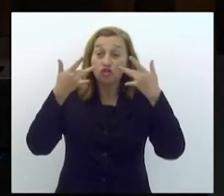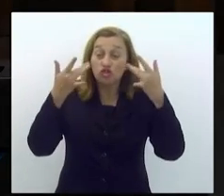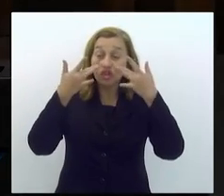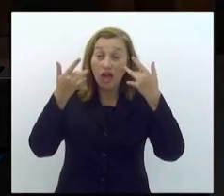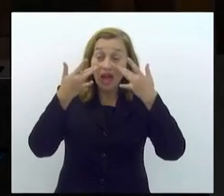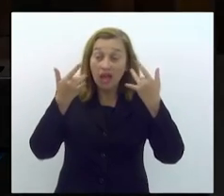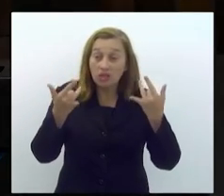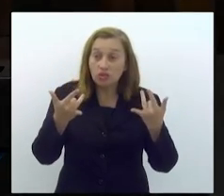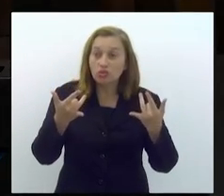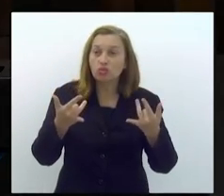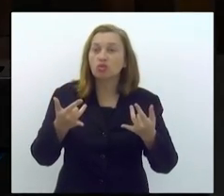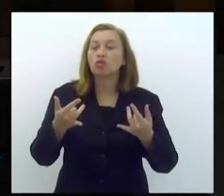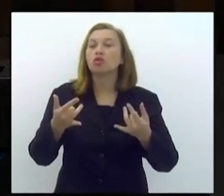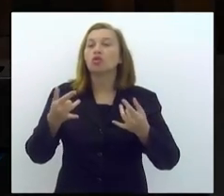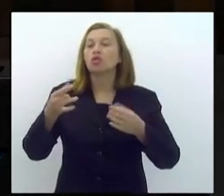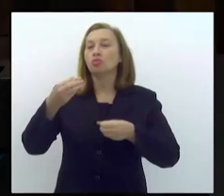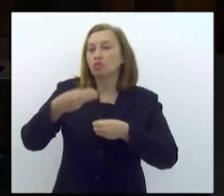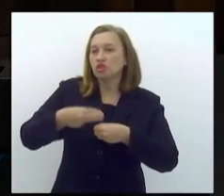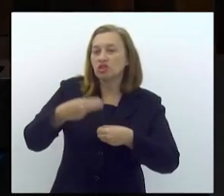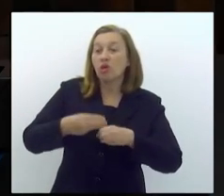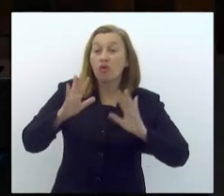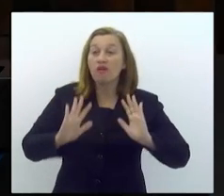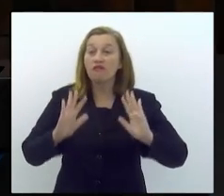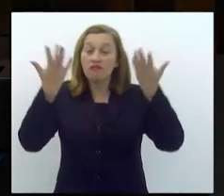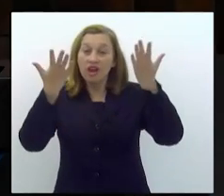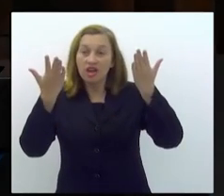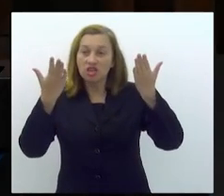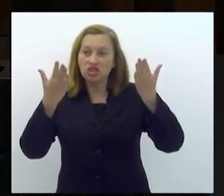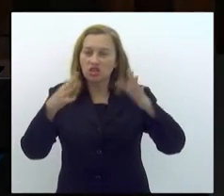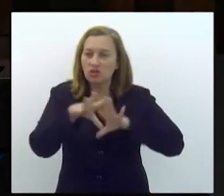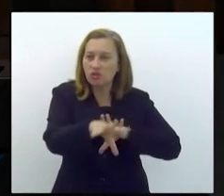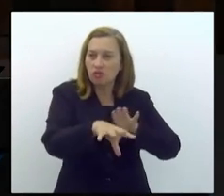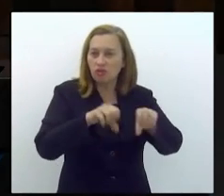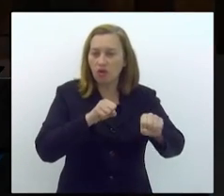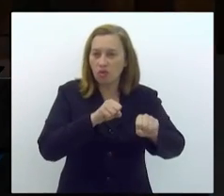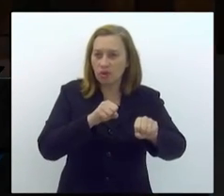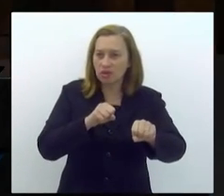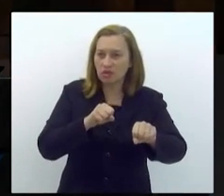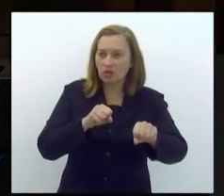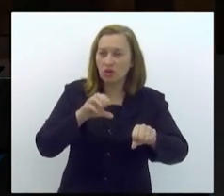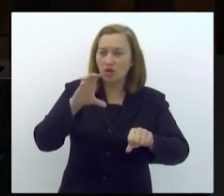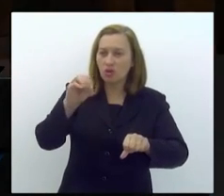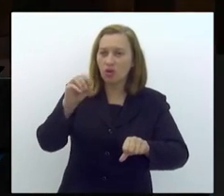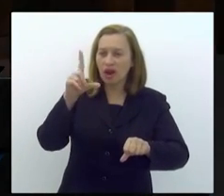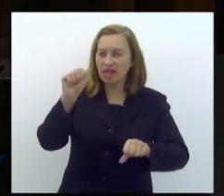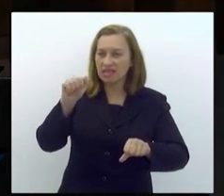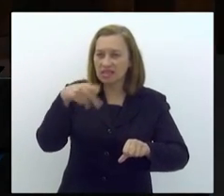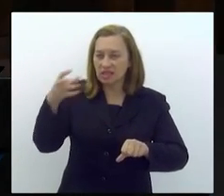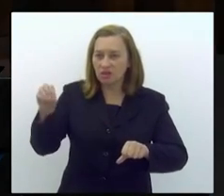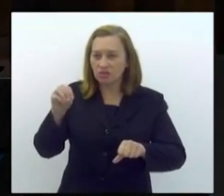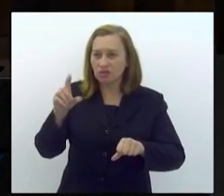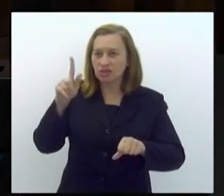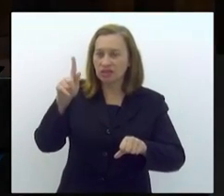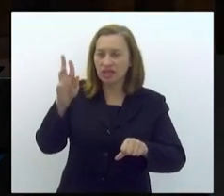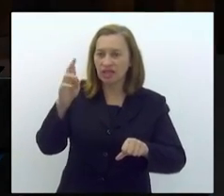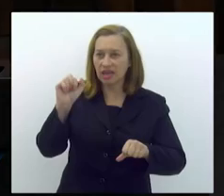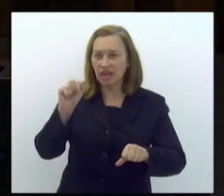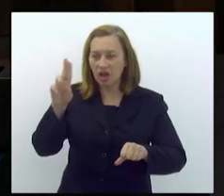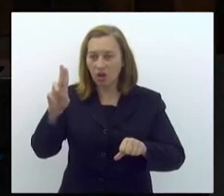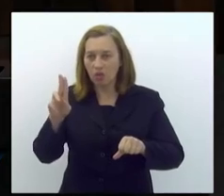para realização de festas Formaturas colação de grau eventos de natureza política